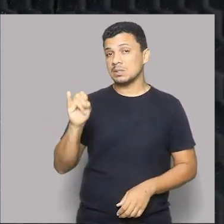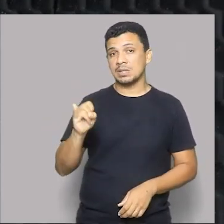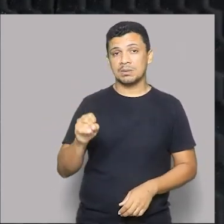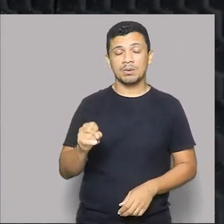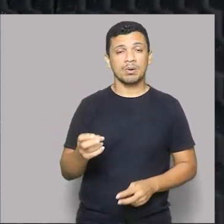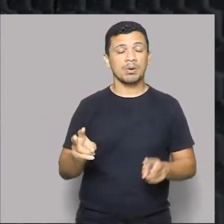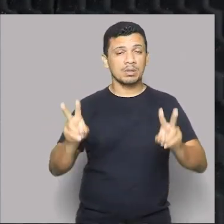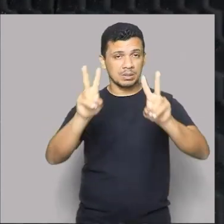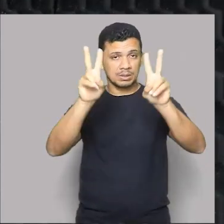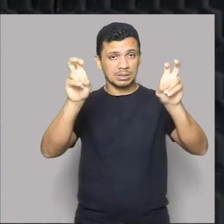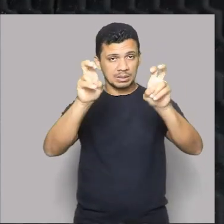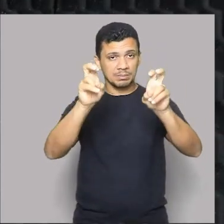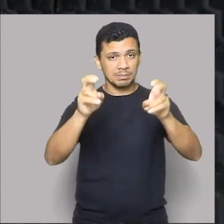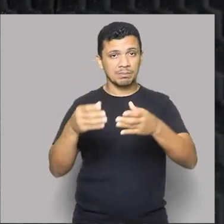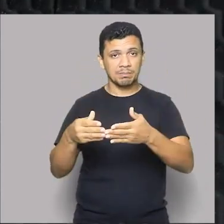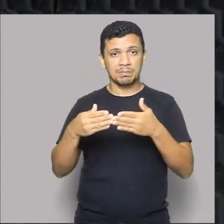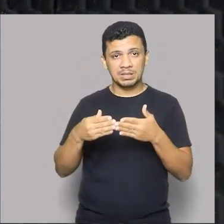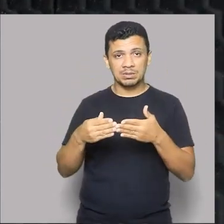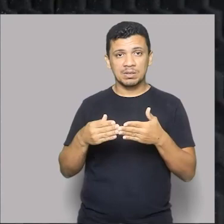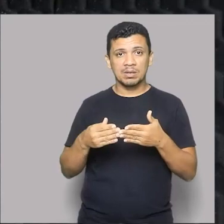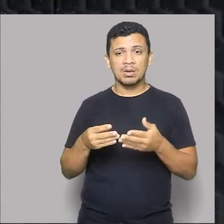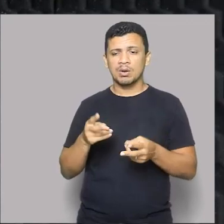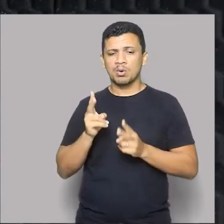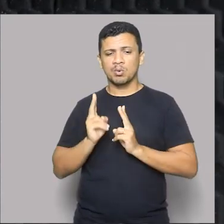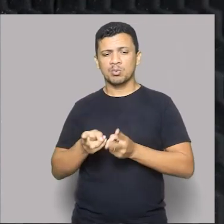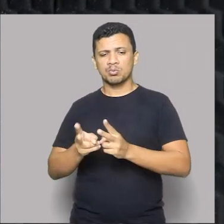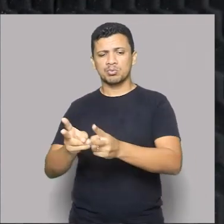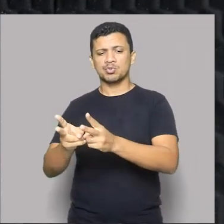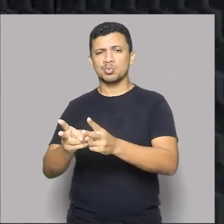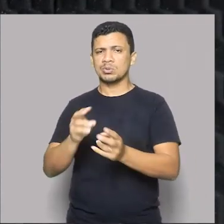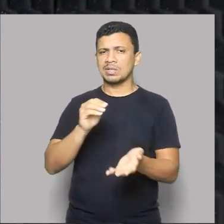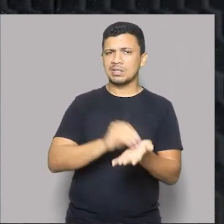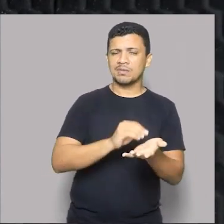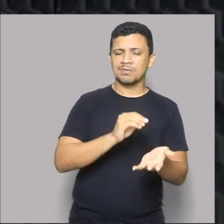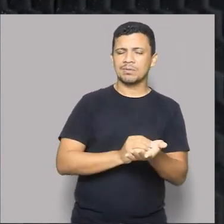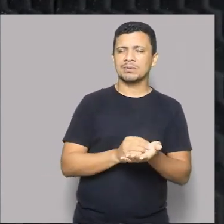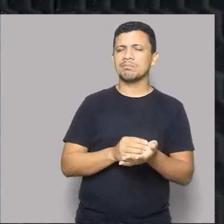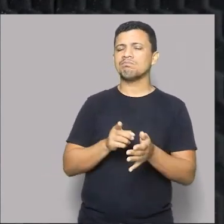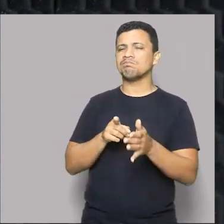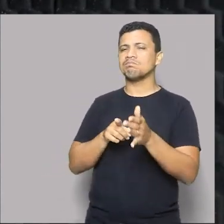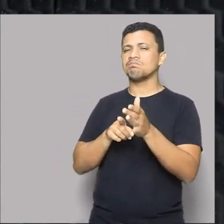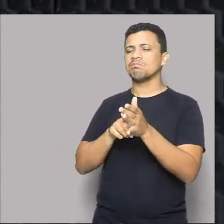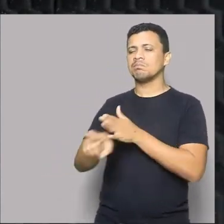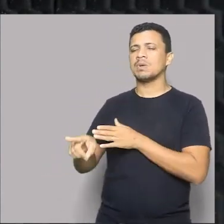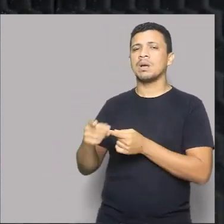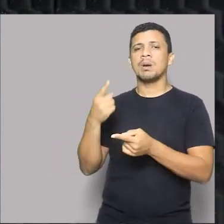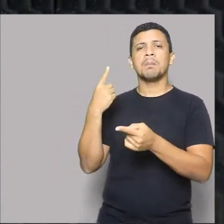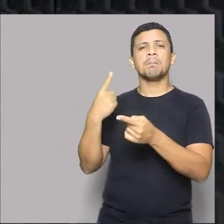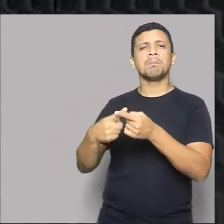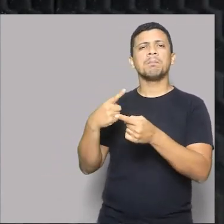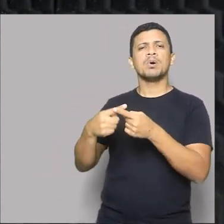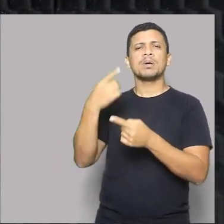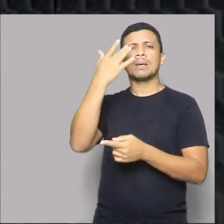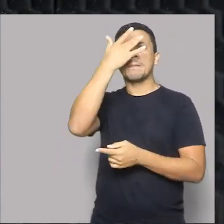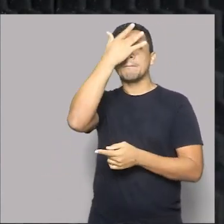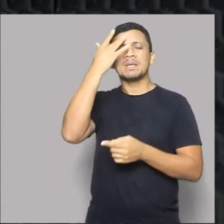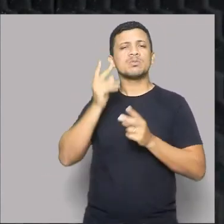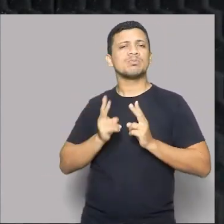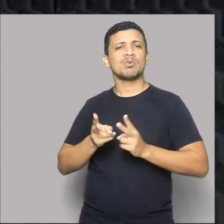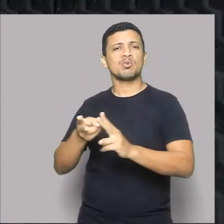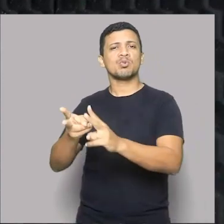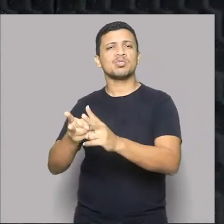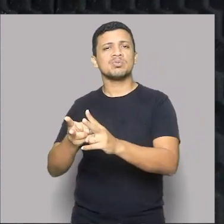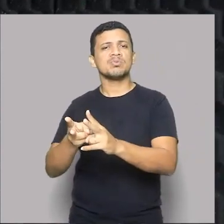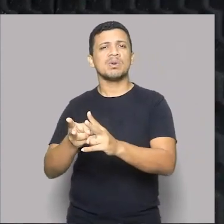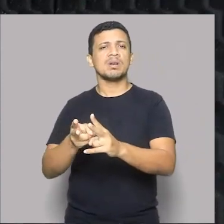pede a continuidade da falta, eu vou fazer uma pergunta para ele. Eu vou dizer por que as pessoas continuam sem acesso